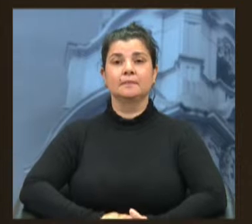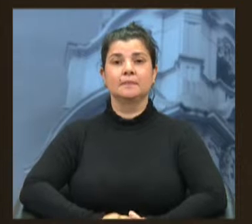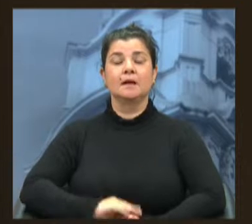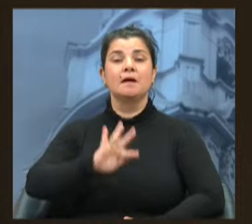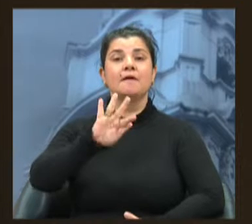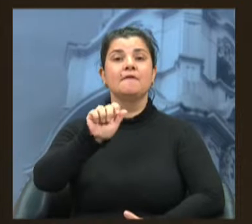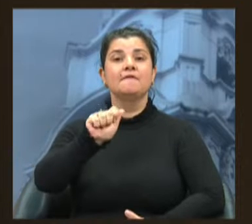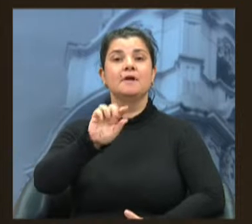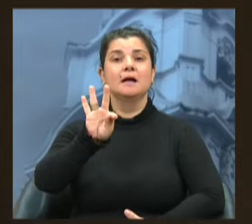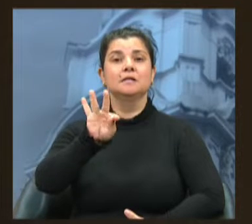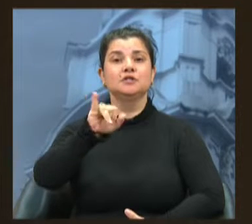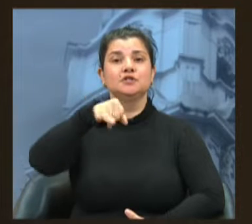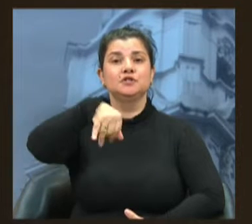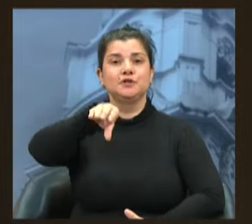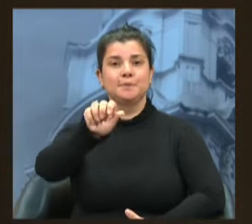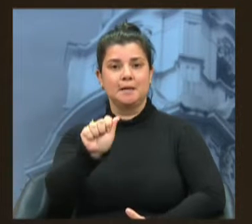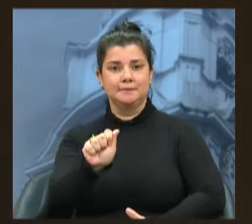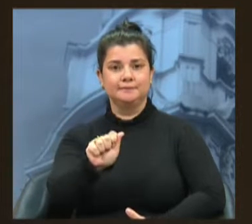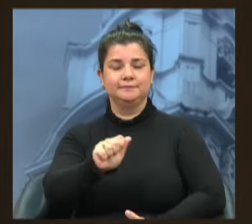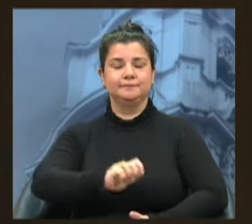Fátima Inês Duarte.